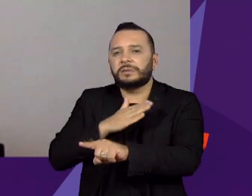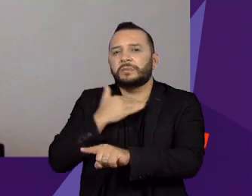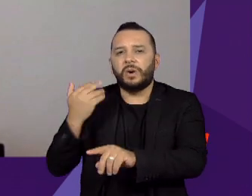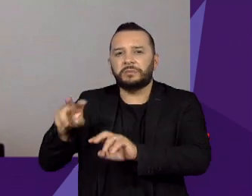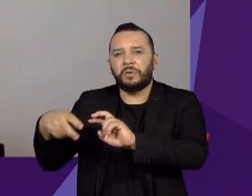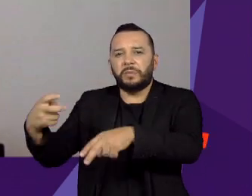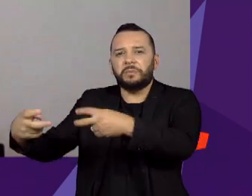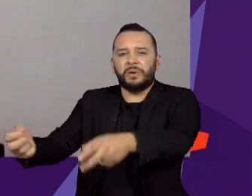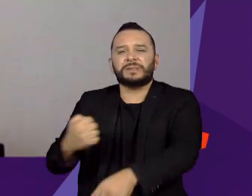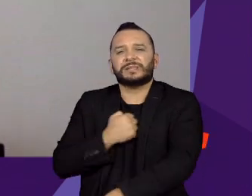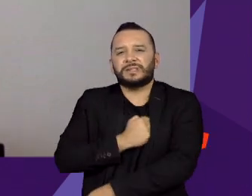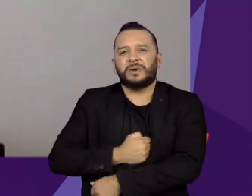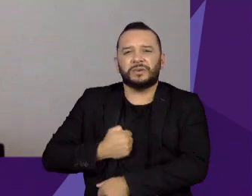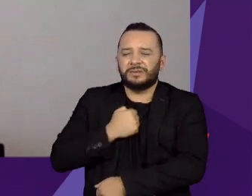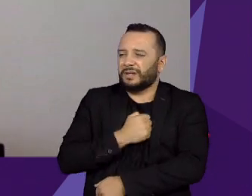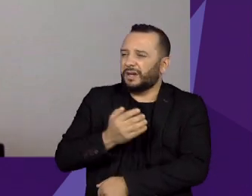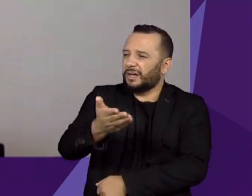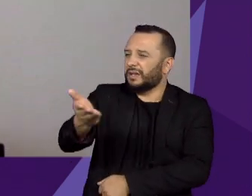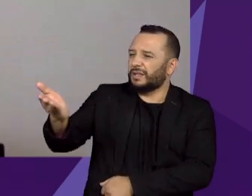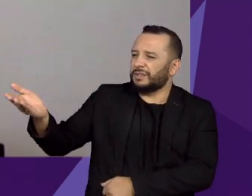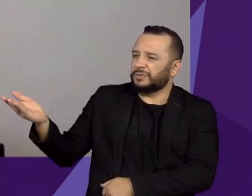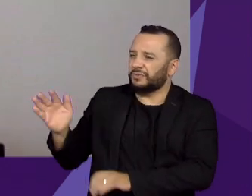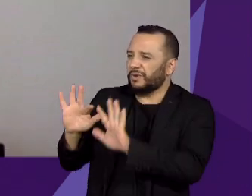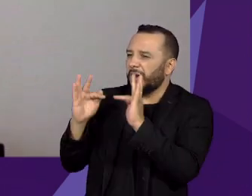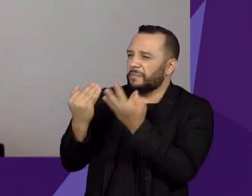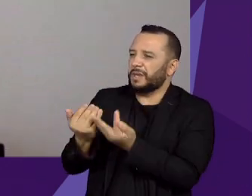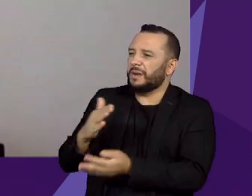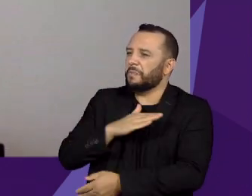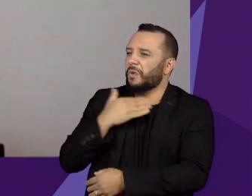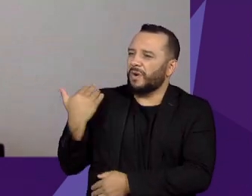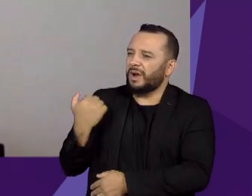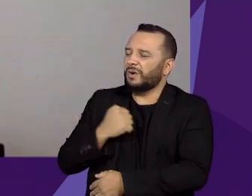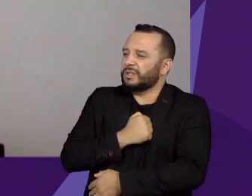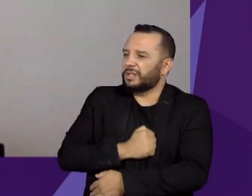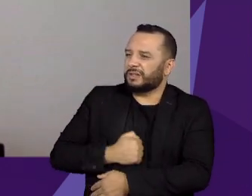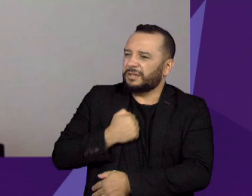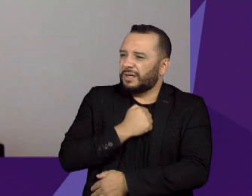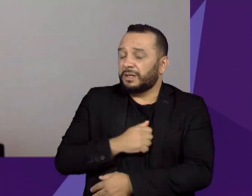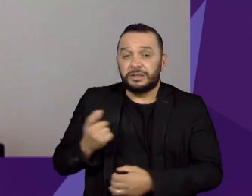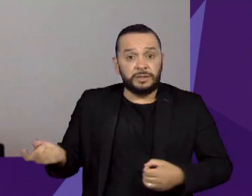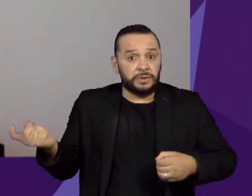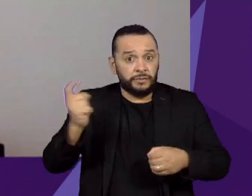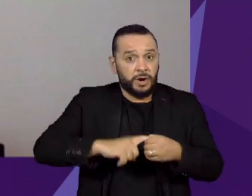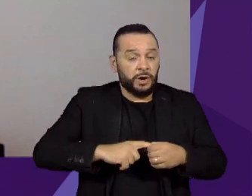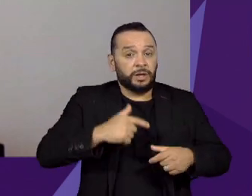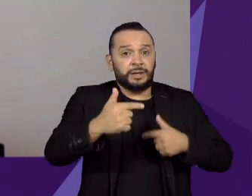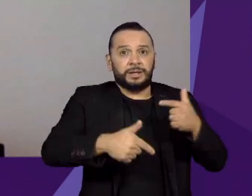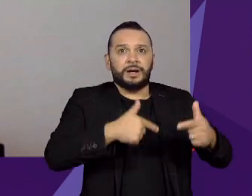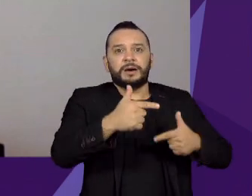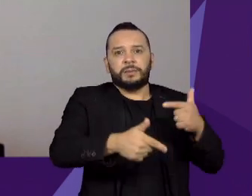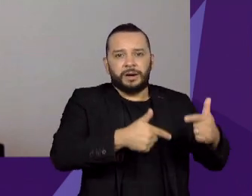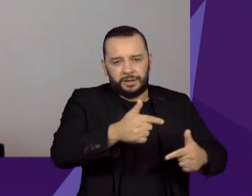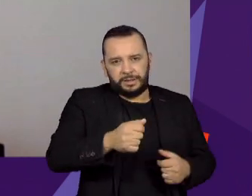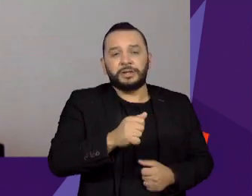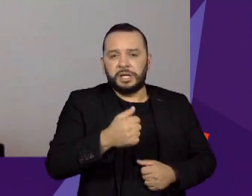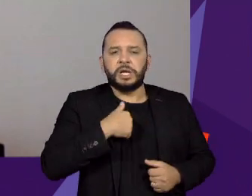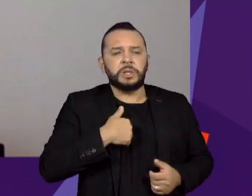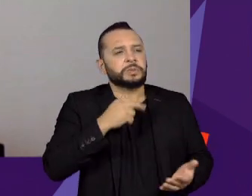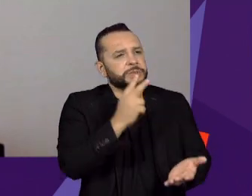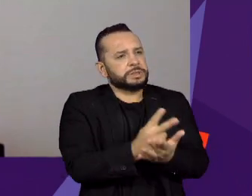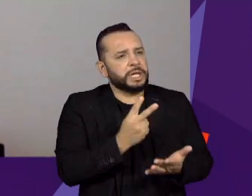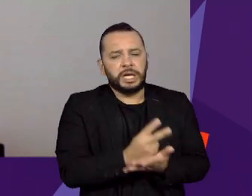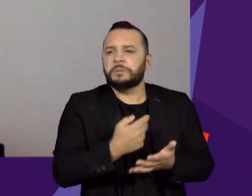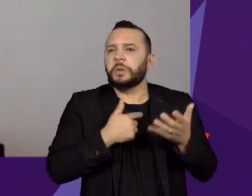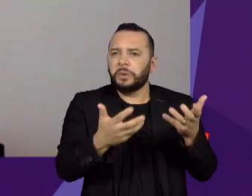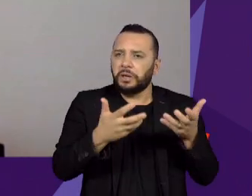morreram, e o retorno das atividades, sempre aparecem aqueles que falam, eu sempre desejei isso. Eu acho que ele